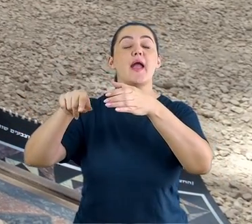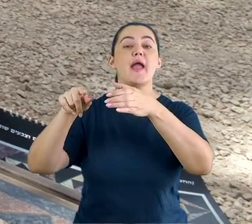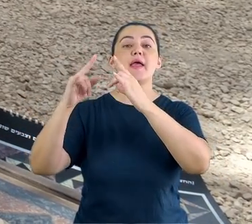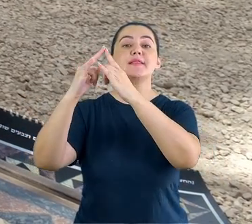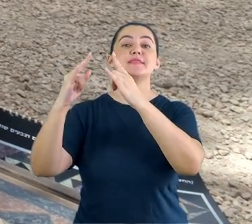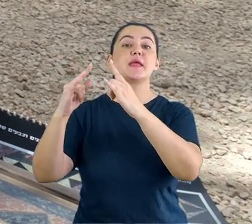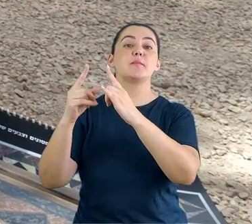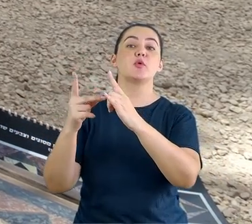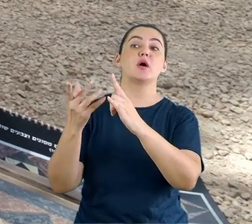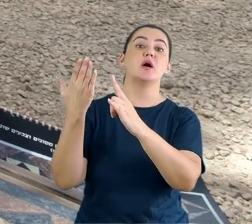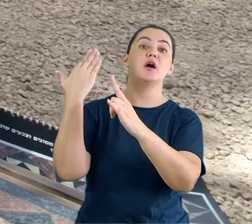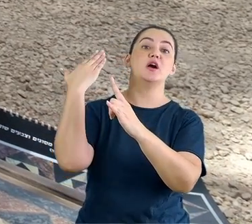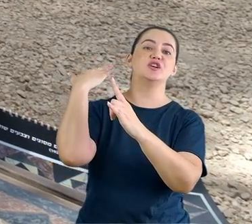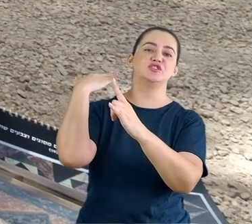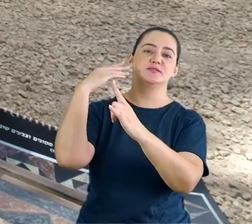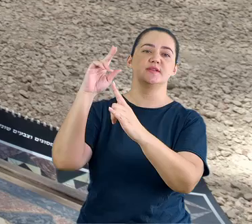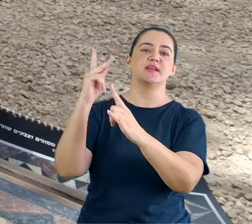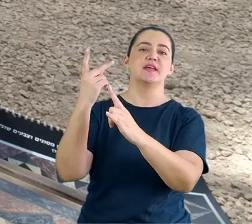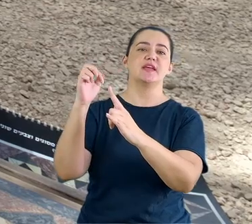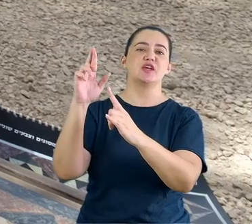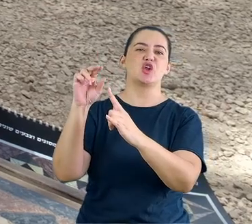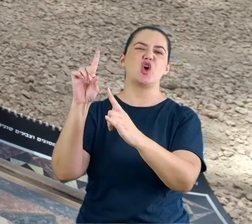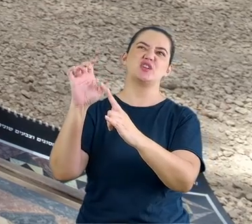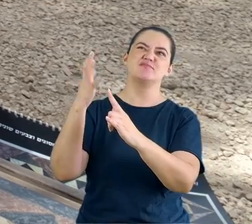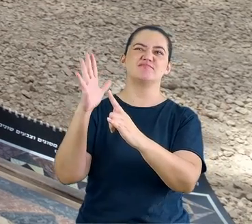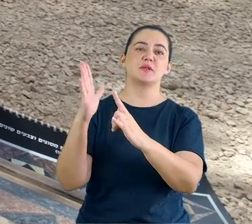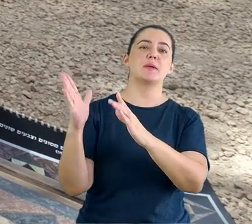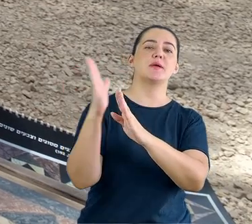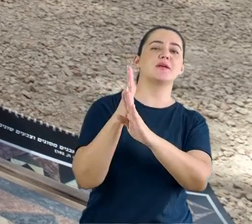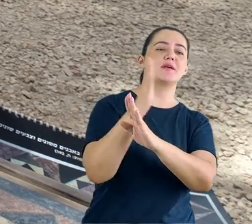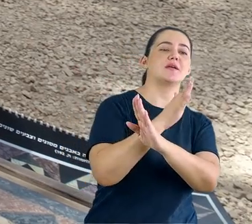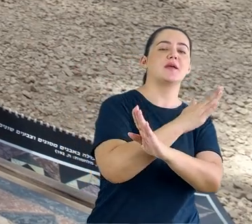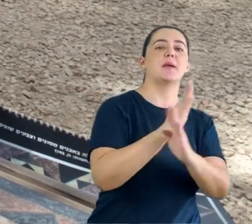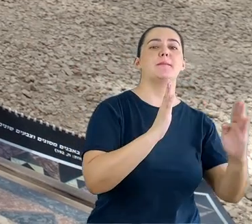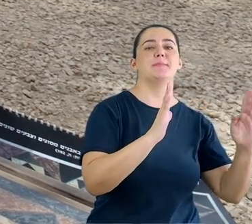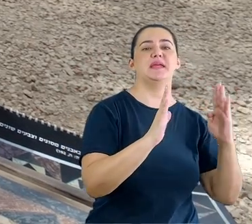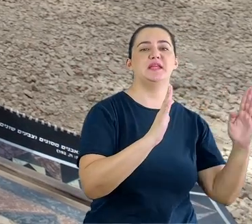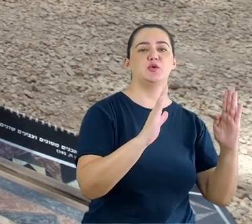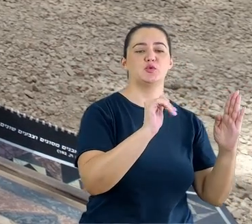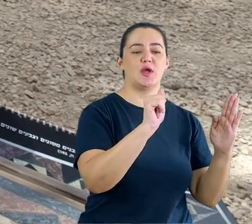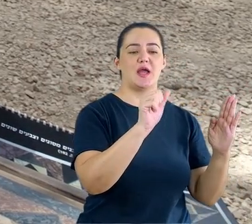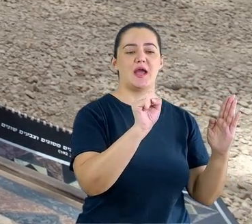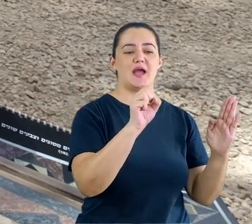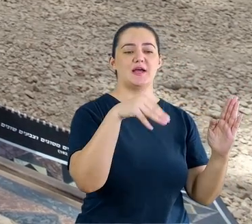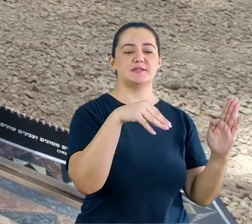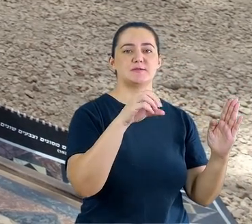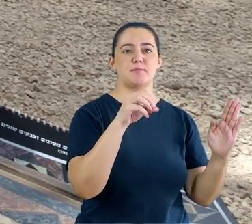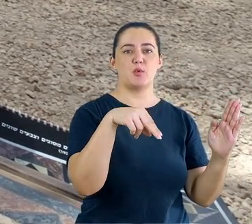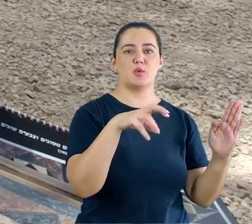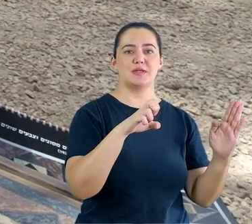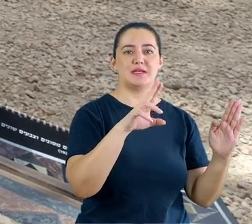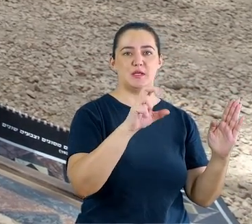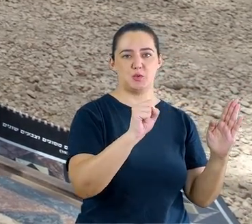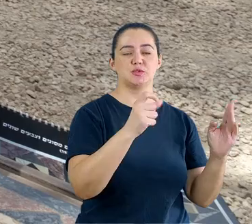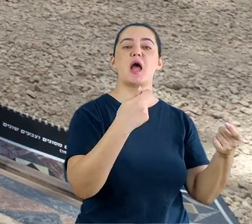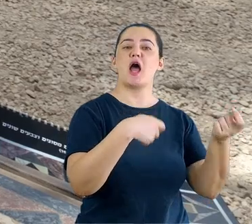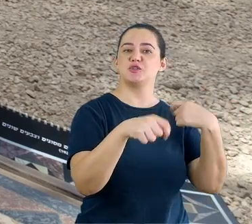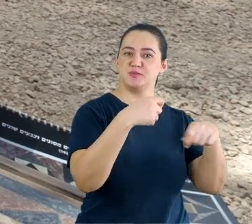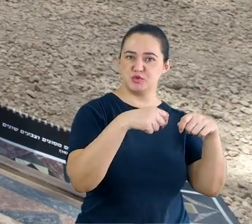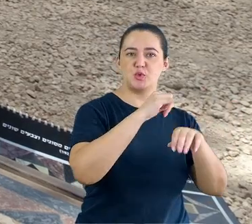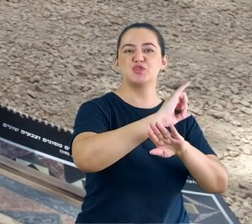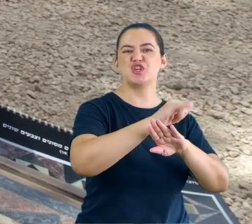tempo anterior ao rei Herodes. Quem sabe da época dos asmoneus, quando eles